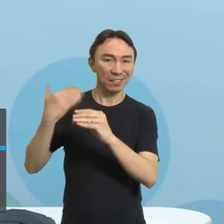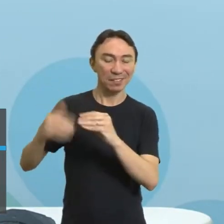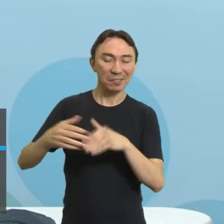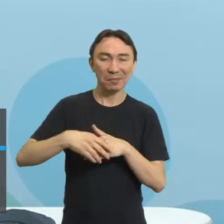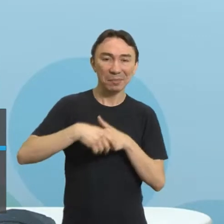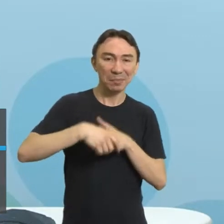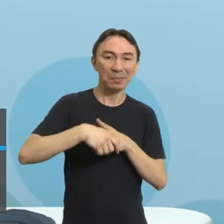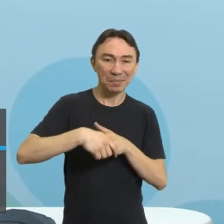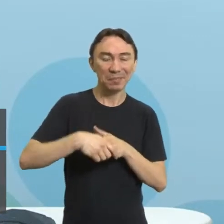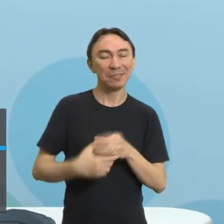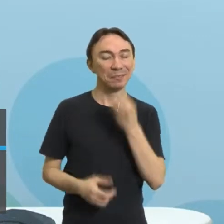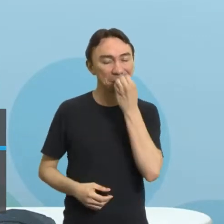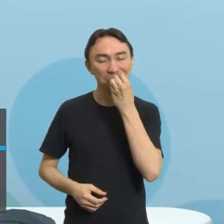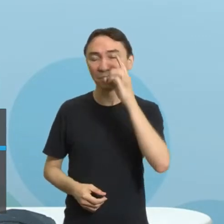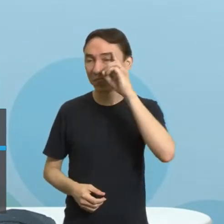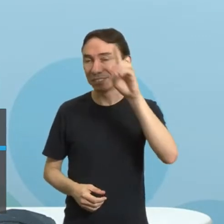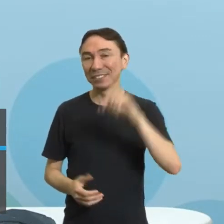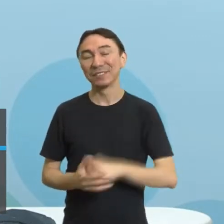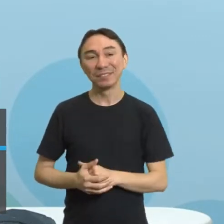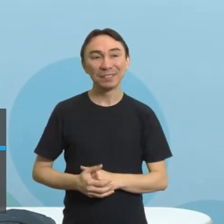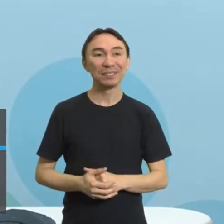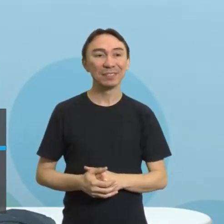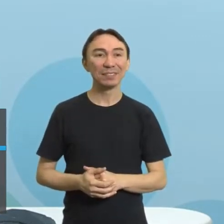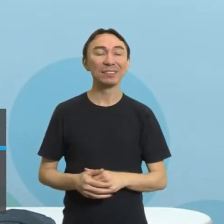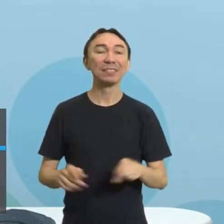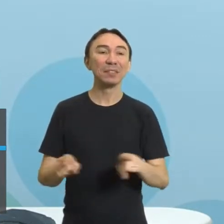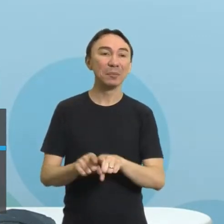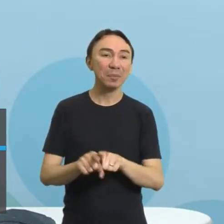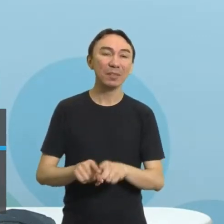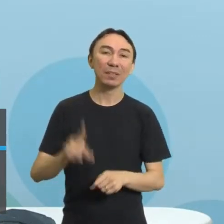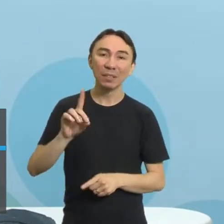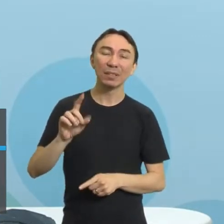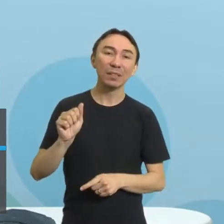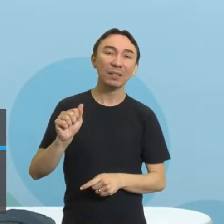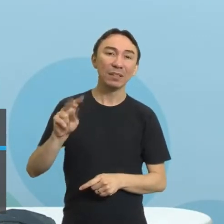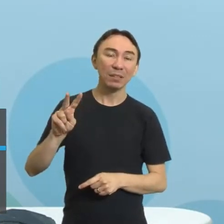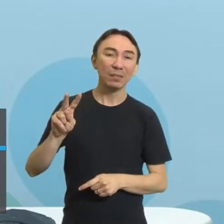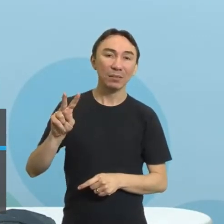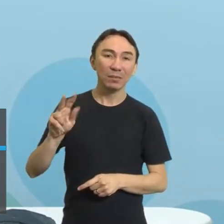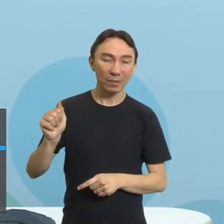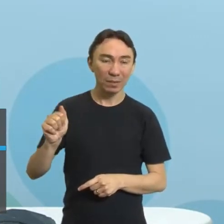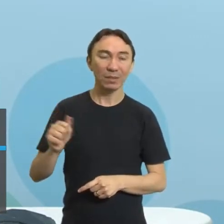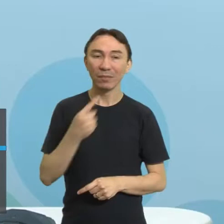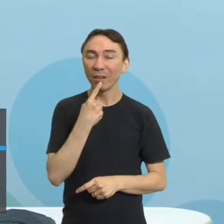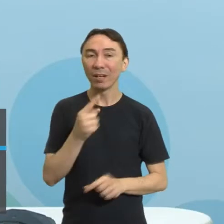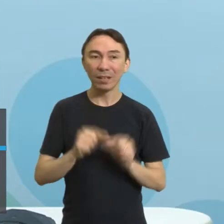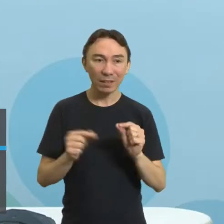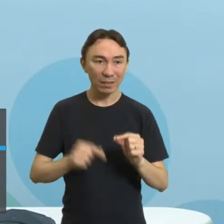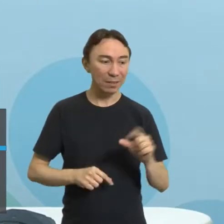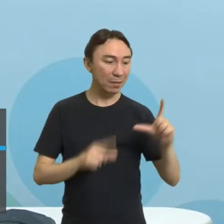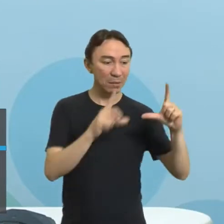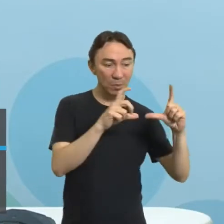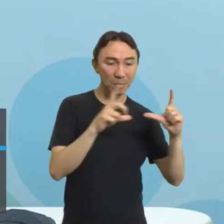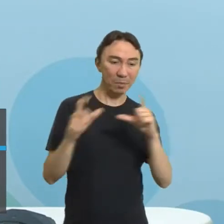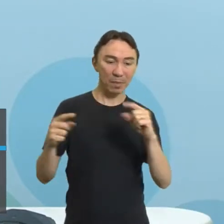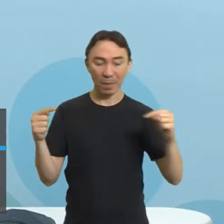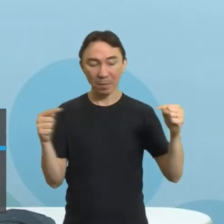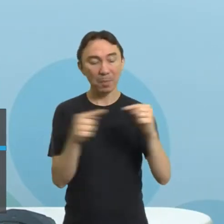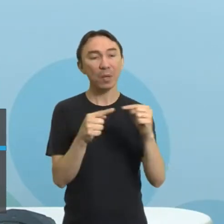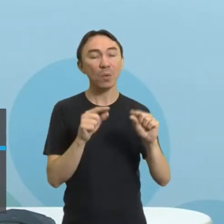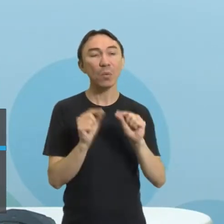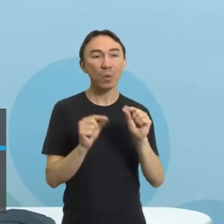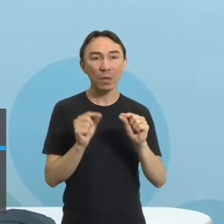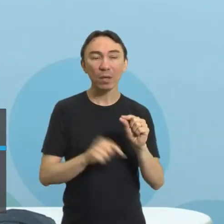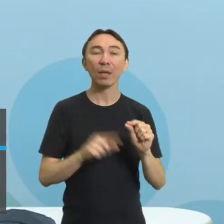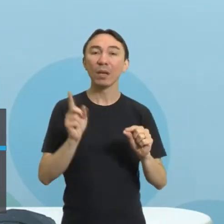e a resposta da professora Dalma, ela diz que a relação entre as duas imagens trata-se do homem